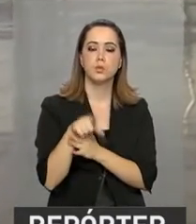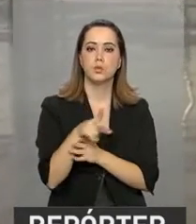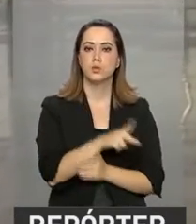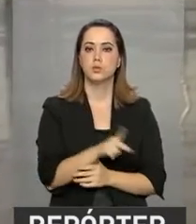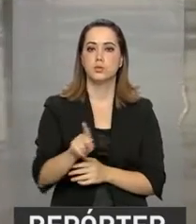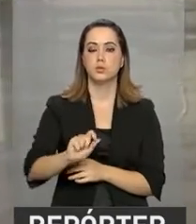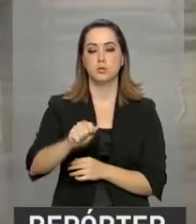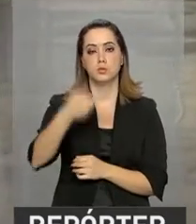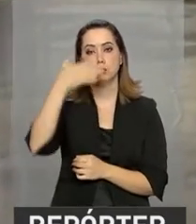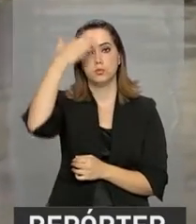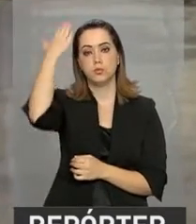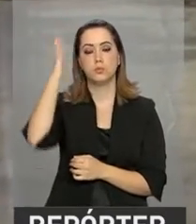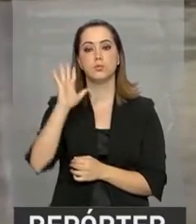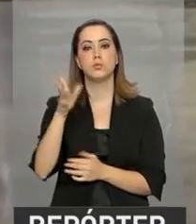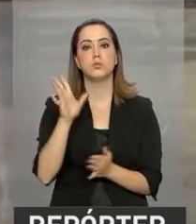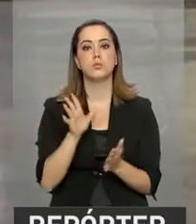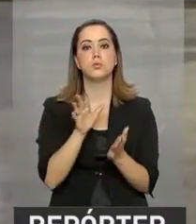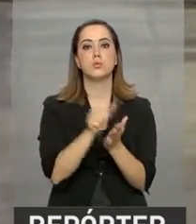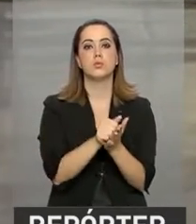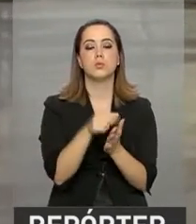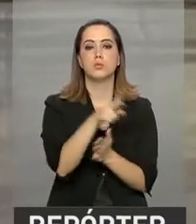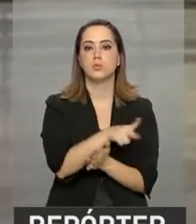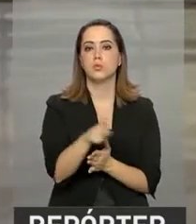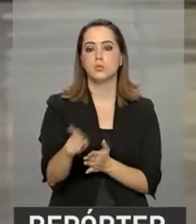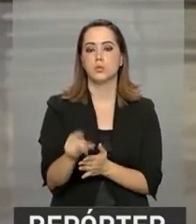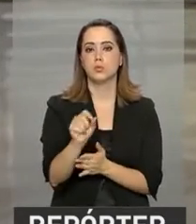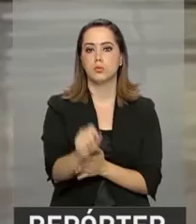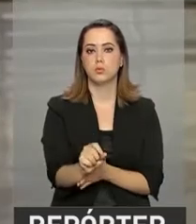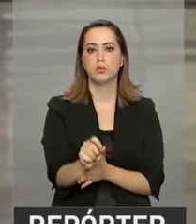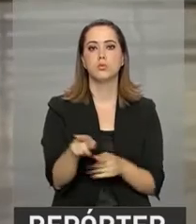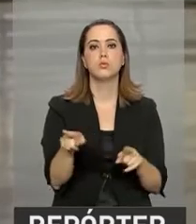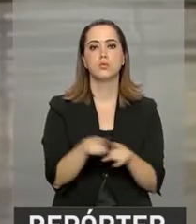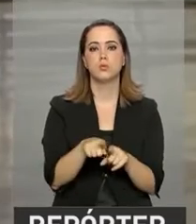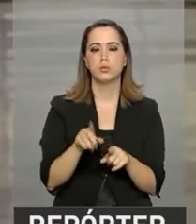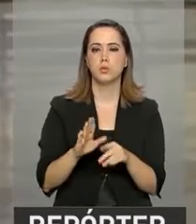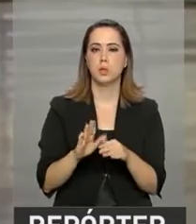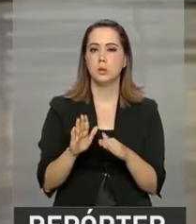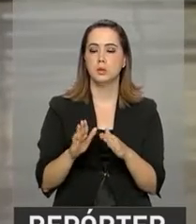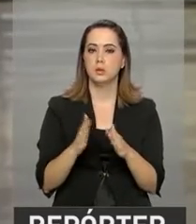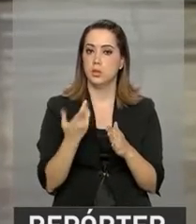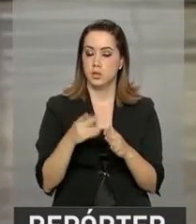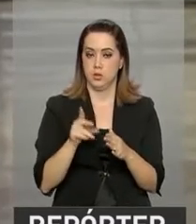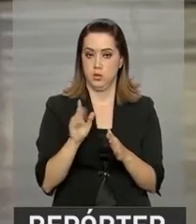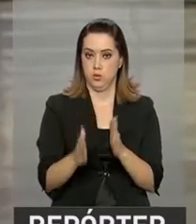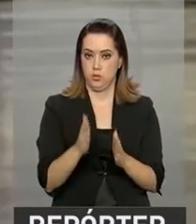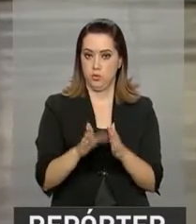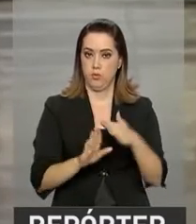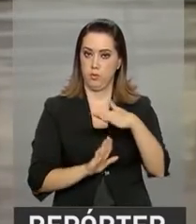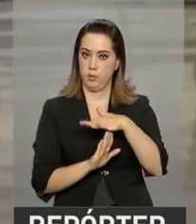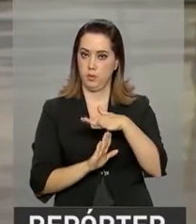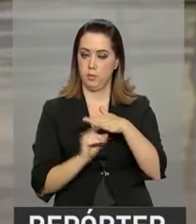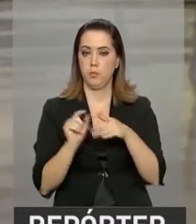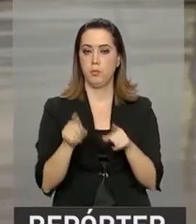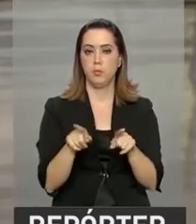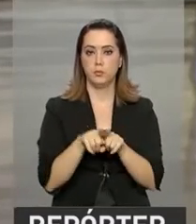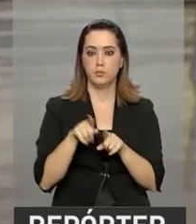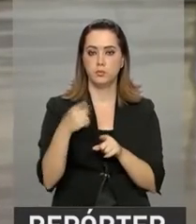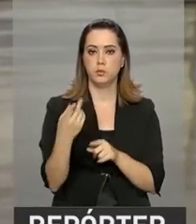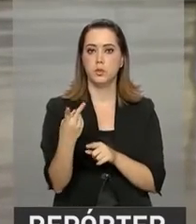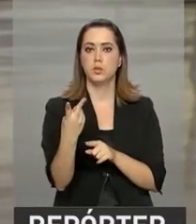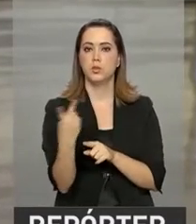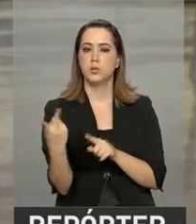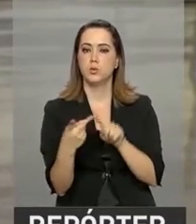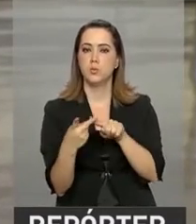michel temer assumiu a presidência da república de forma interina em 12 de maio e fundiu dois ministérios no governo